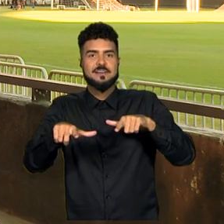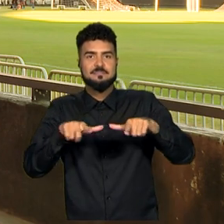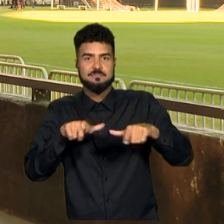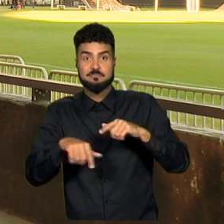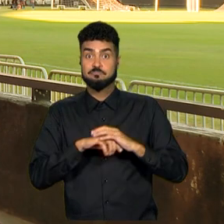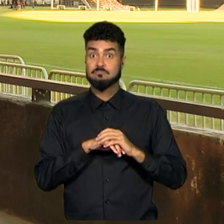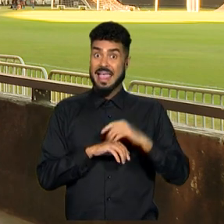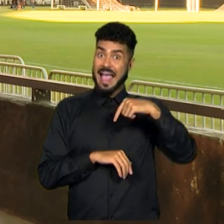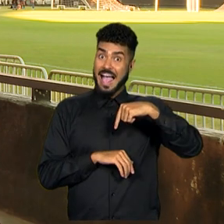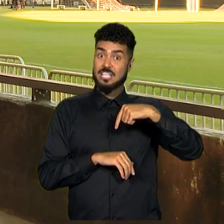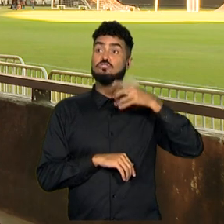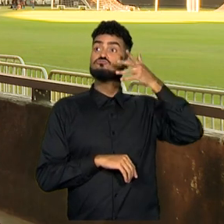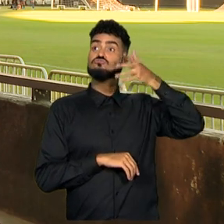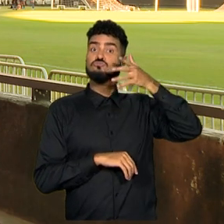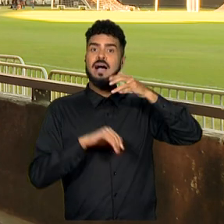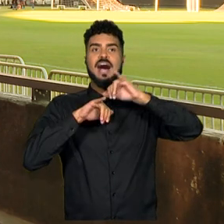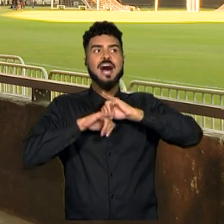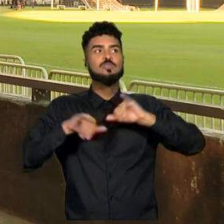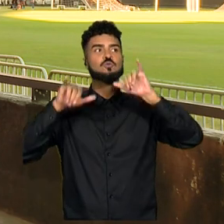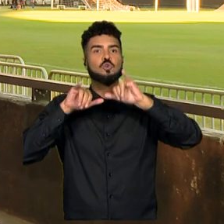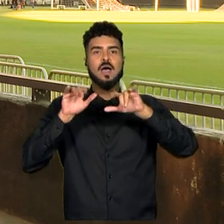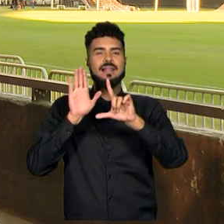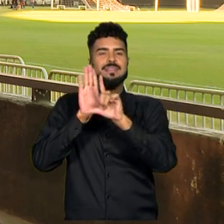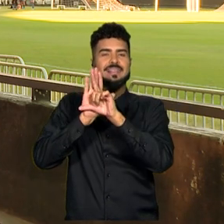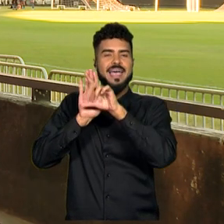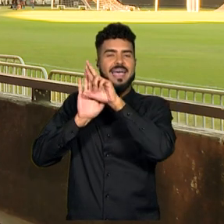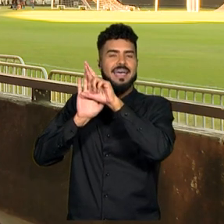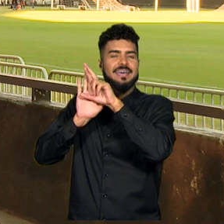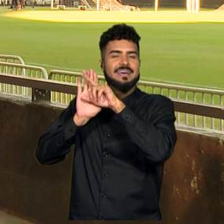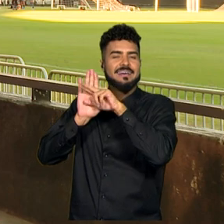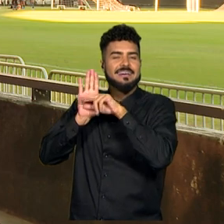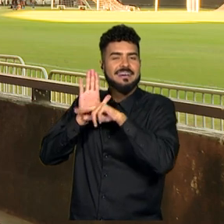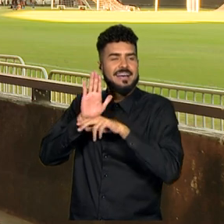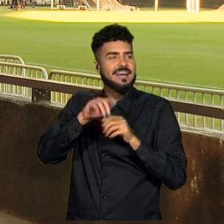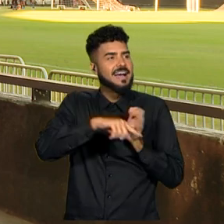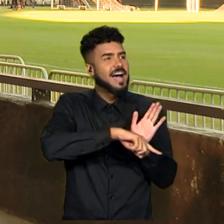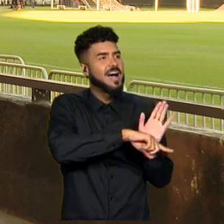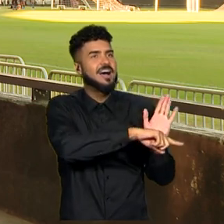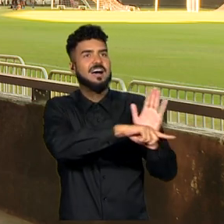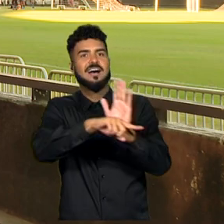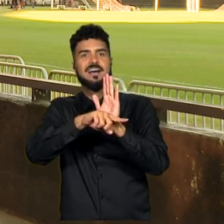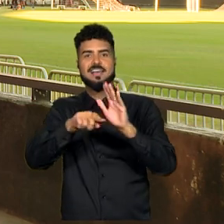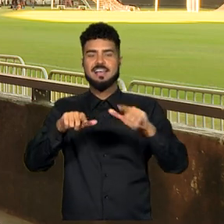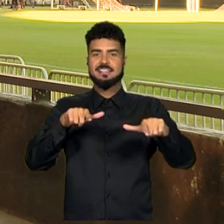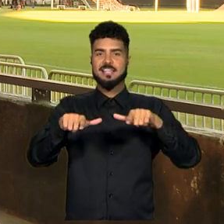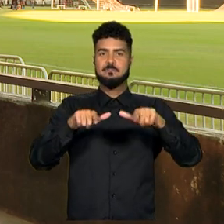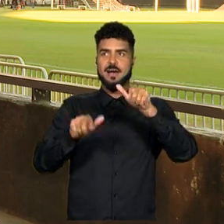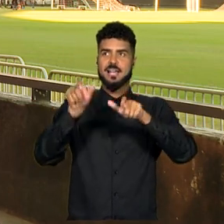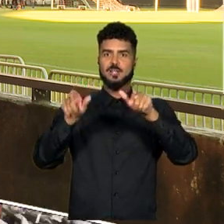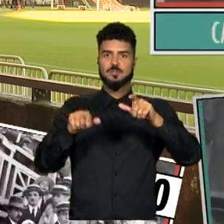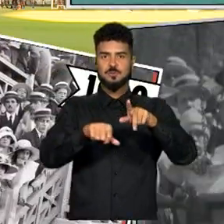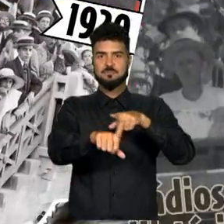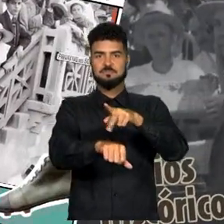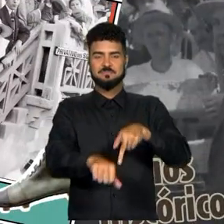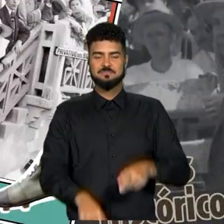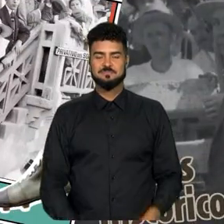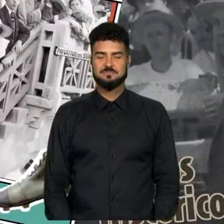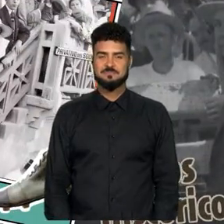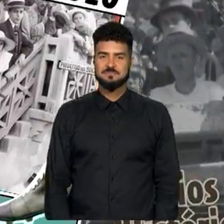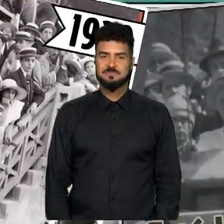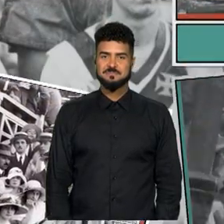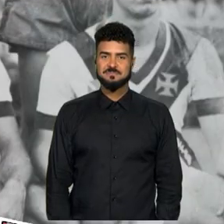de várias leis que viriam a favorecer os trabalhadores do país.